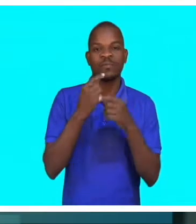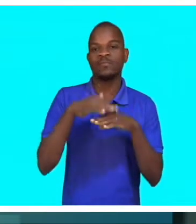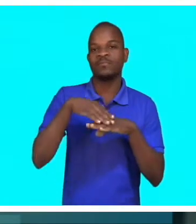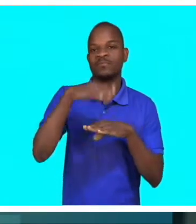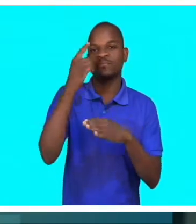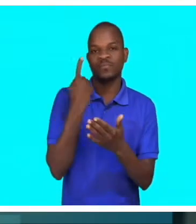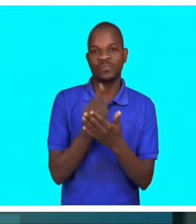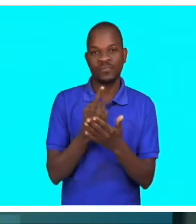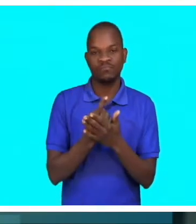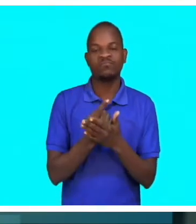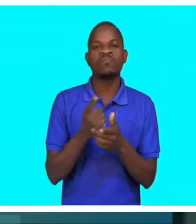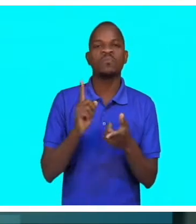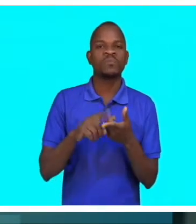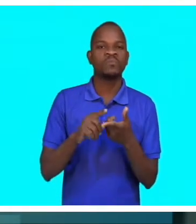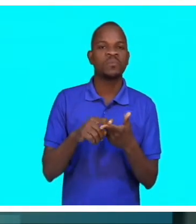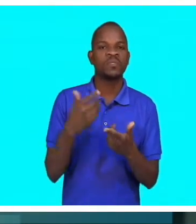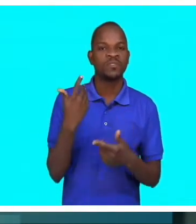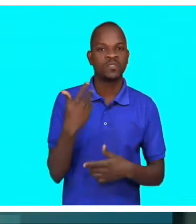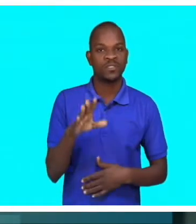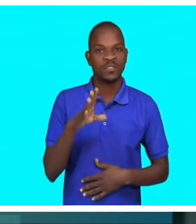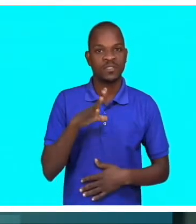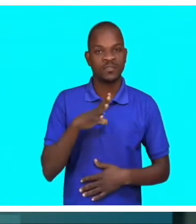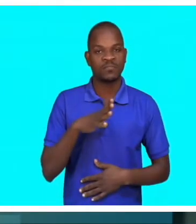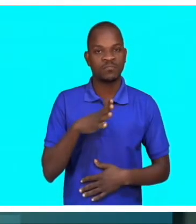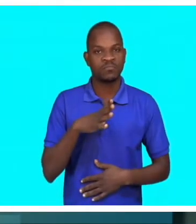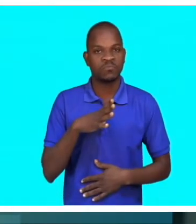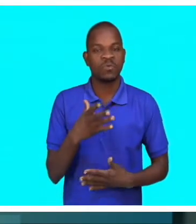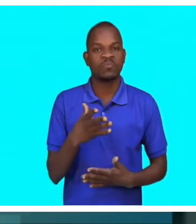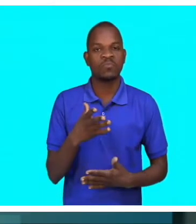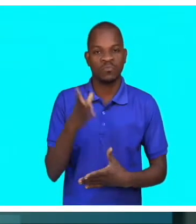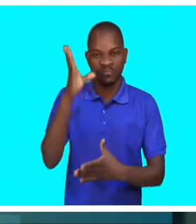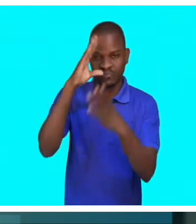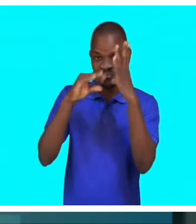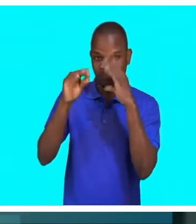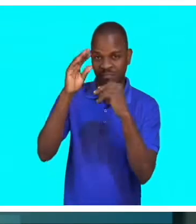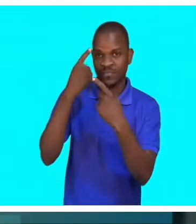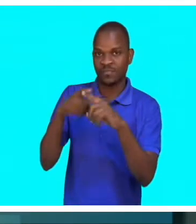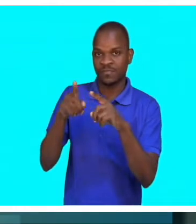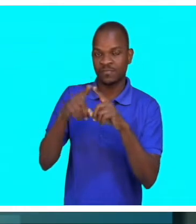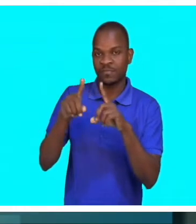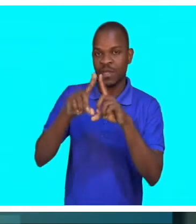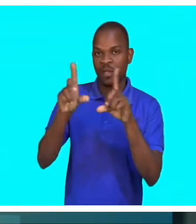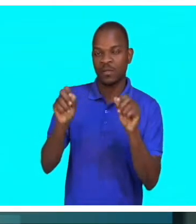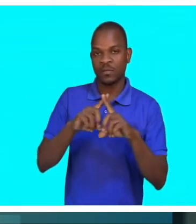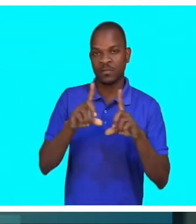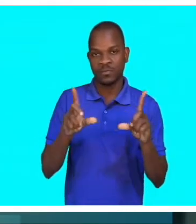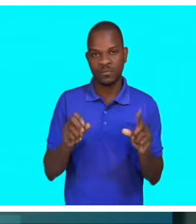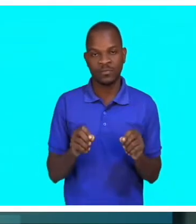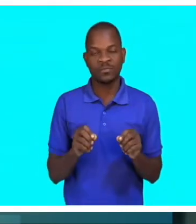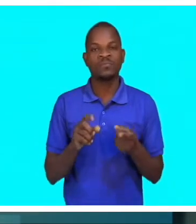importante, foi saudável, fomos munidos de mais conhecimentos,